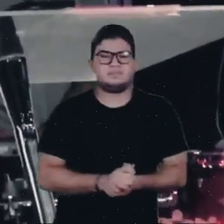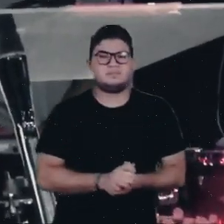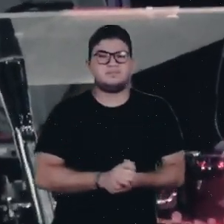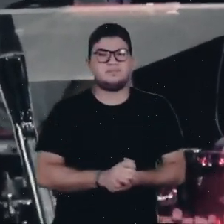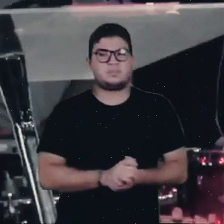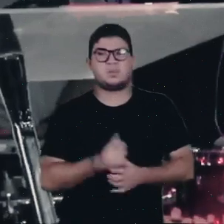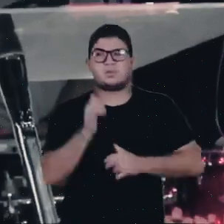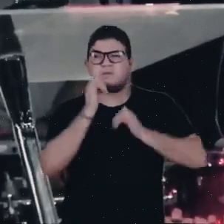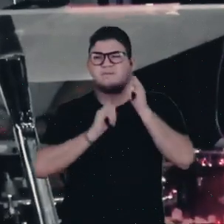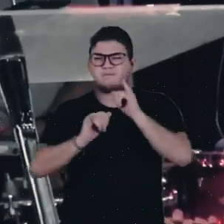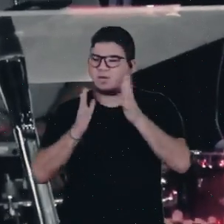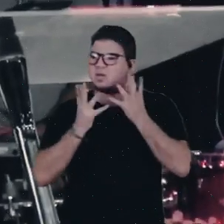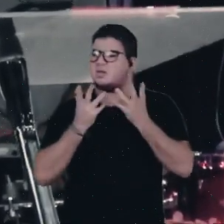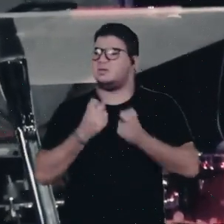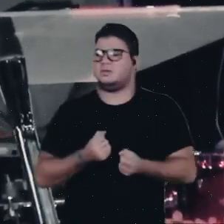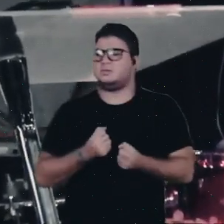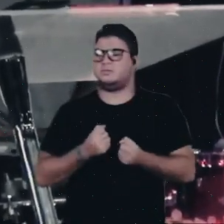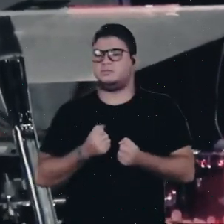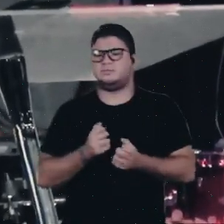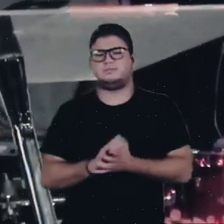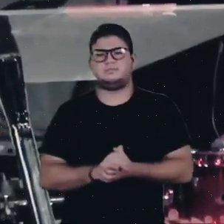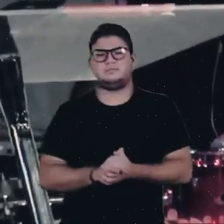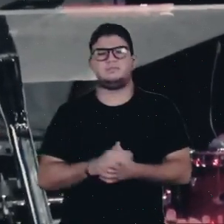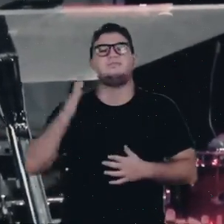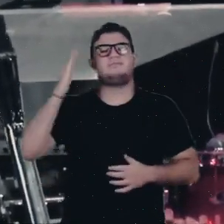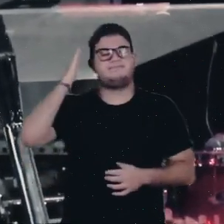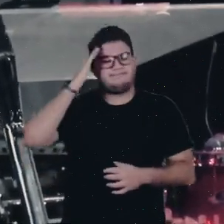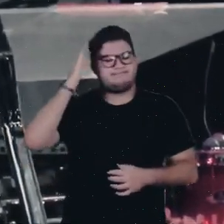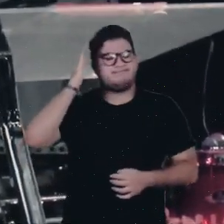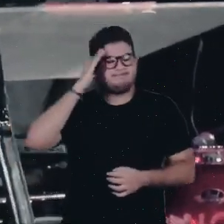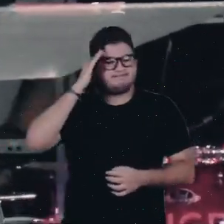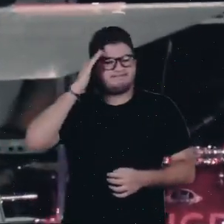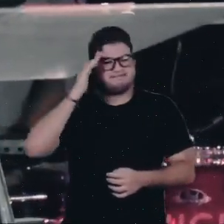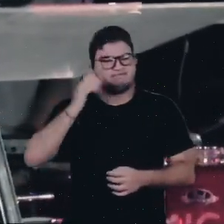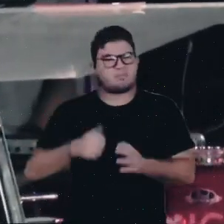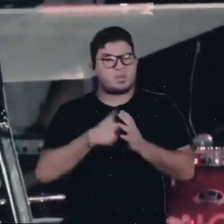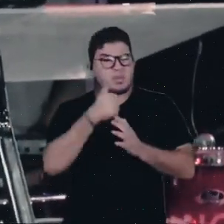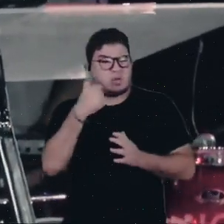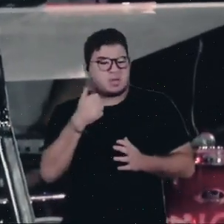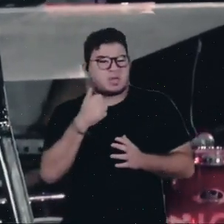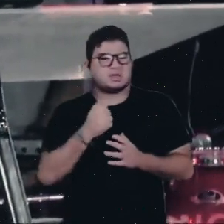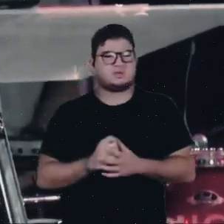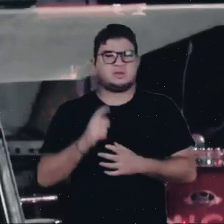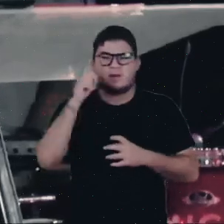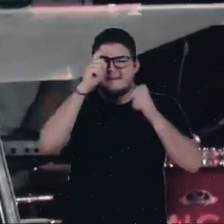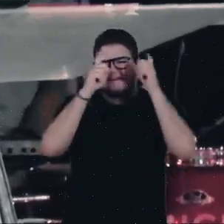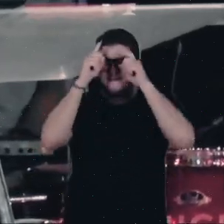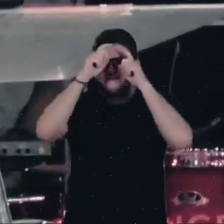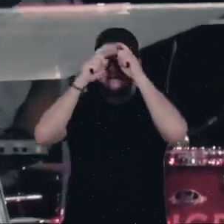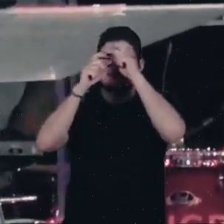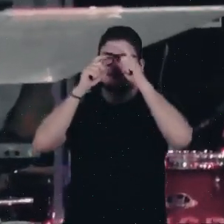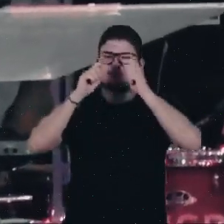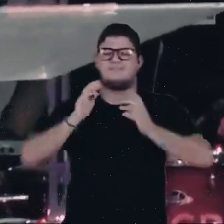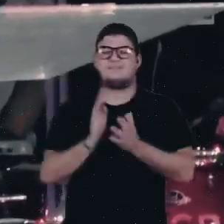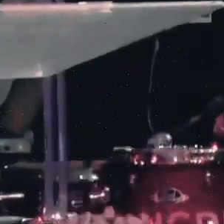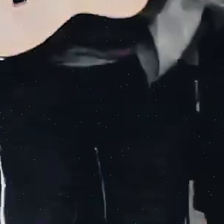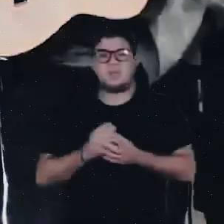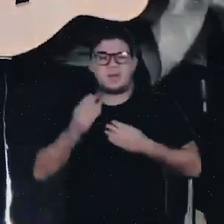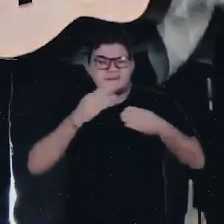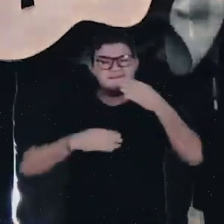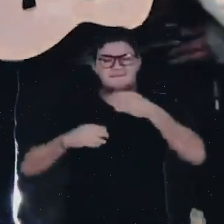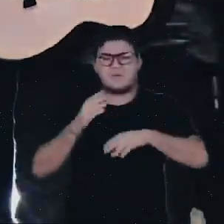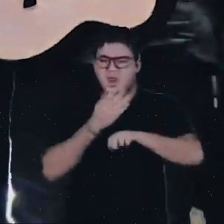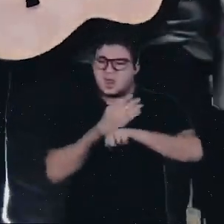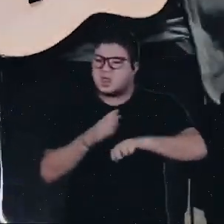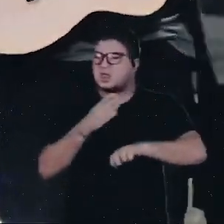Isso fala de aceitação. E eu sei que uma das coisas mais difíceis da prática do amor